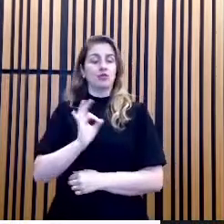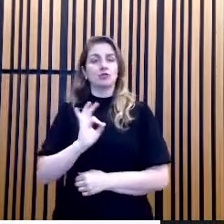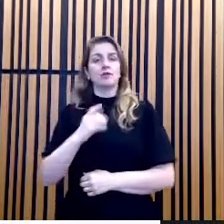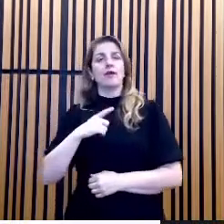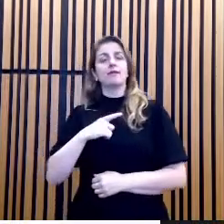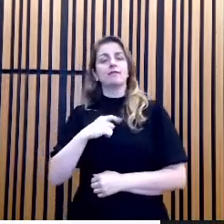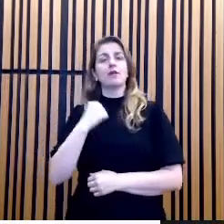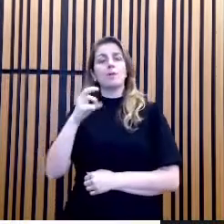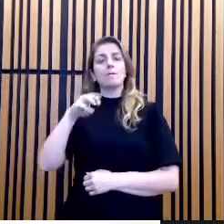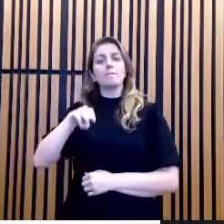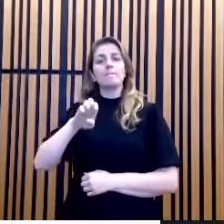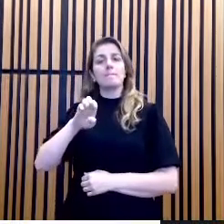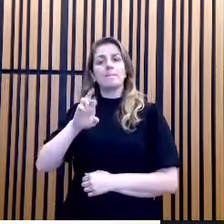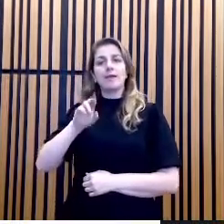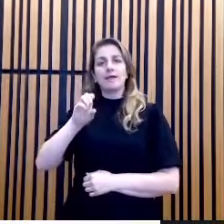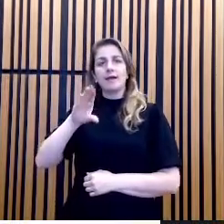mercado.